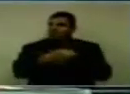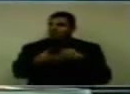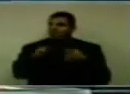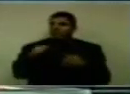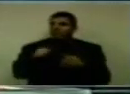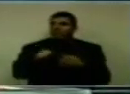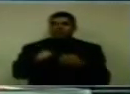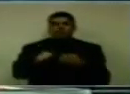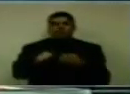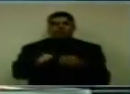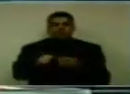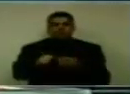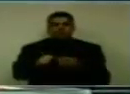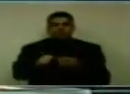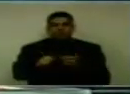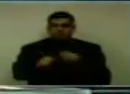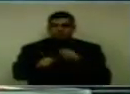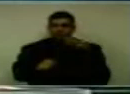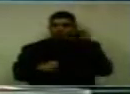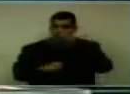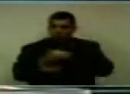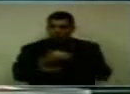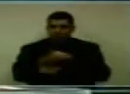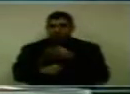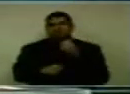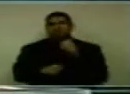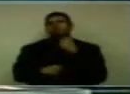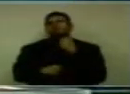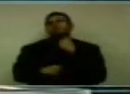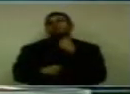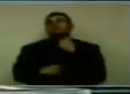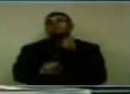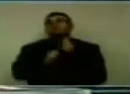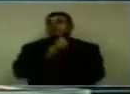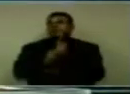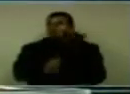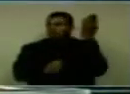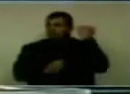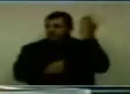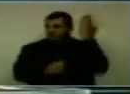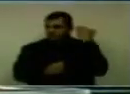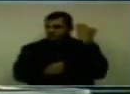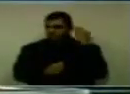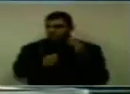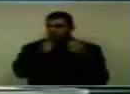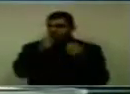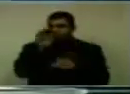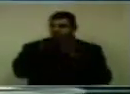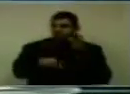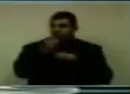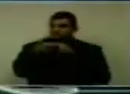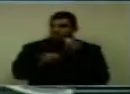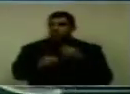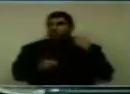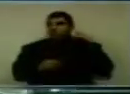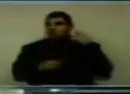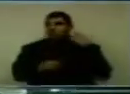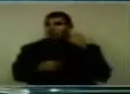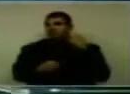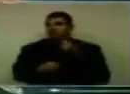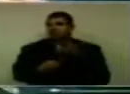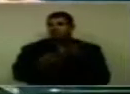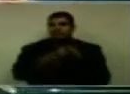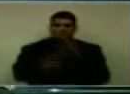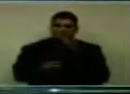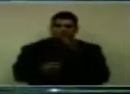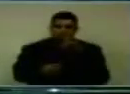organizado pela OAB. Eu, inclusive, participei da campanha dele, à época atuava apenas como advogado ainda. E